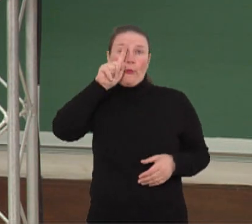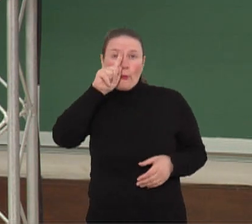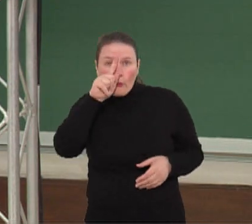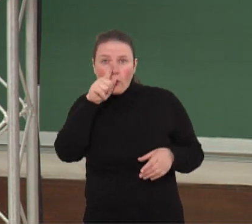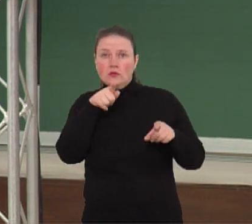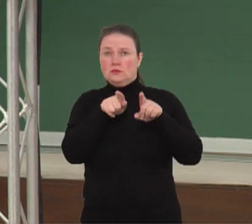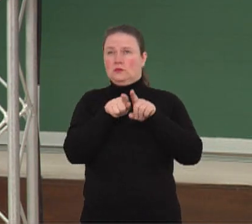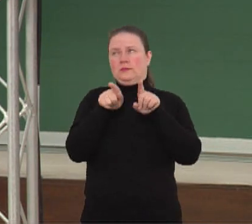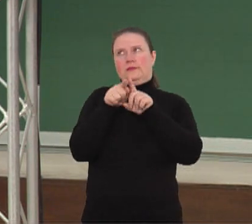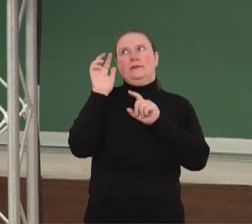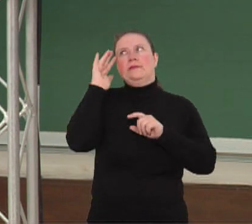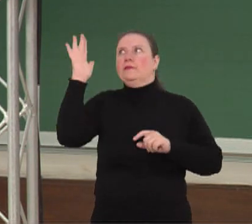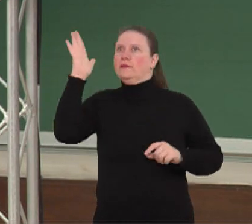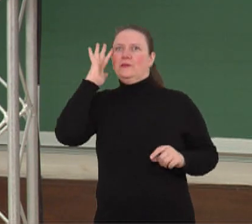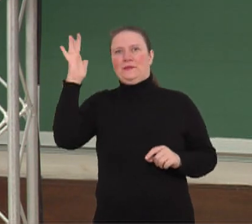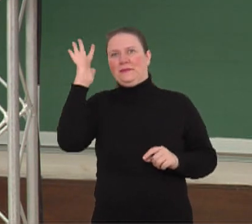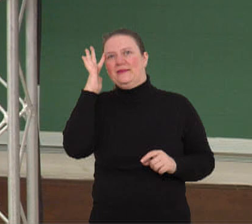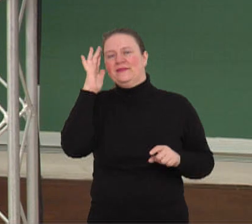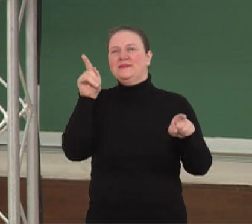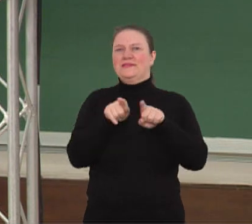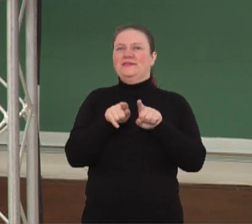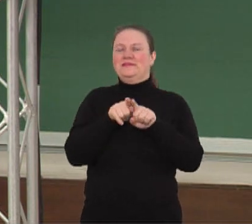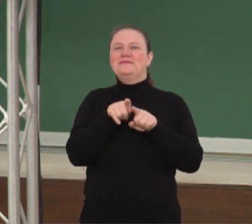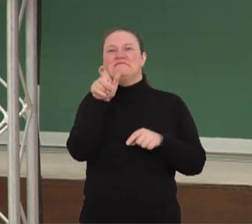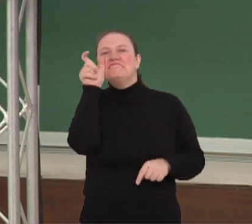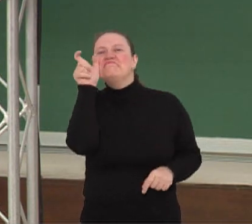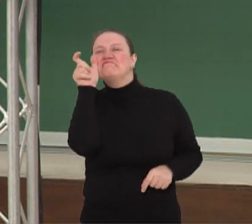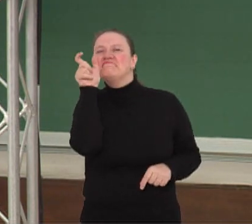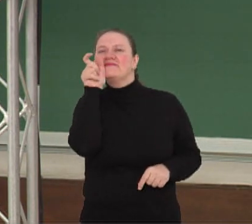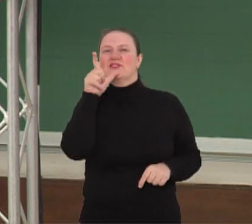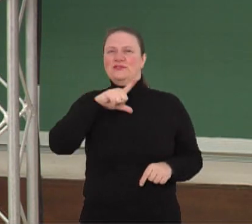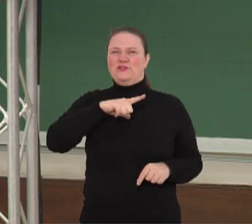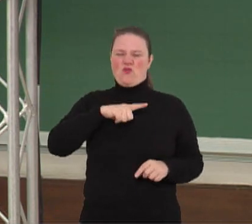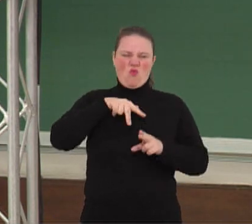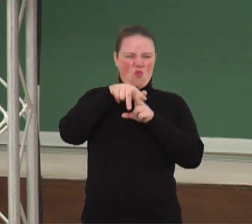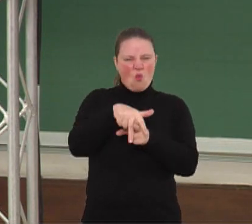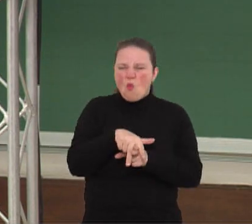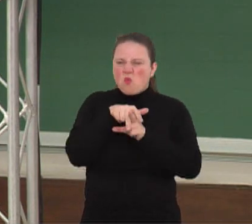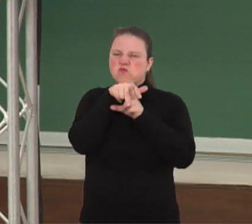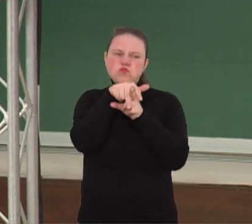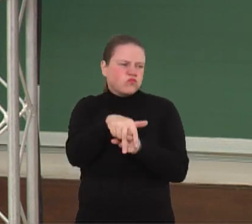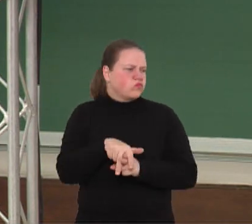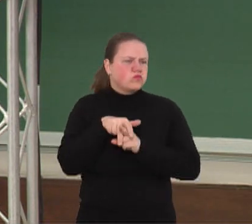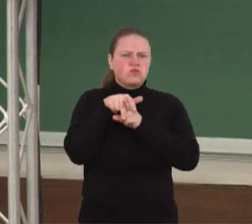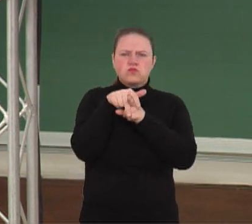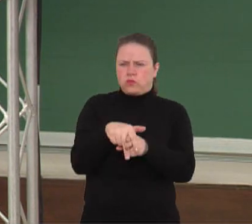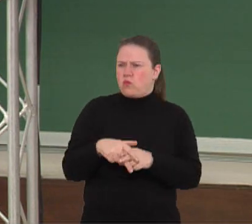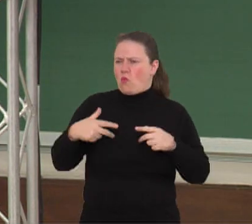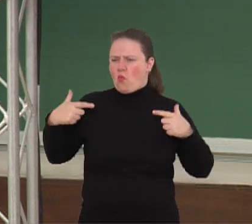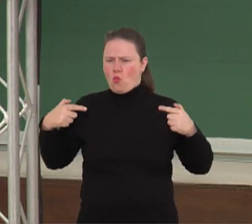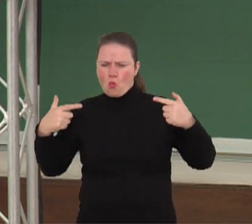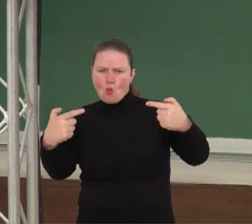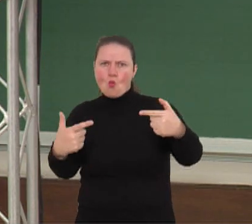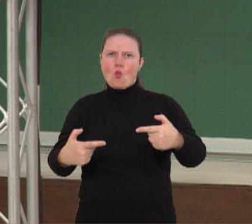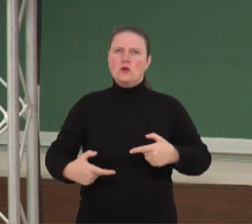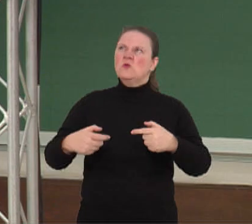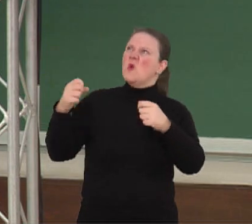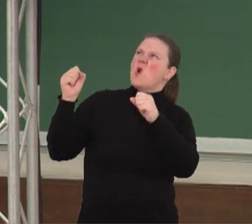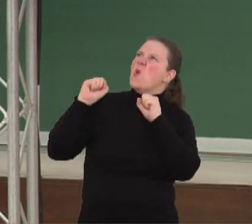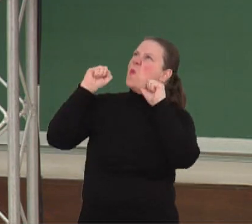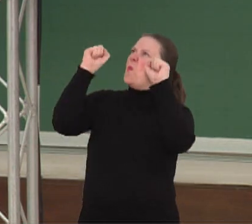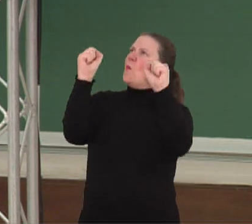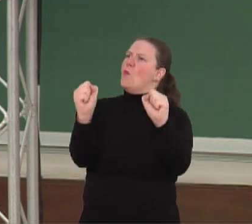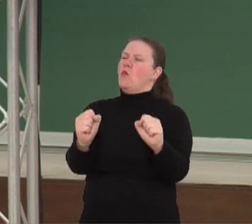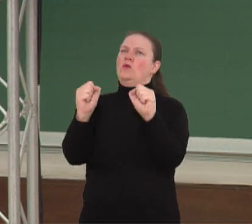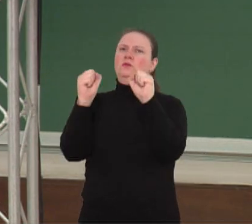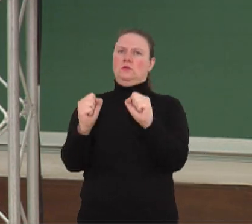mais mitológico, sabe? Mas era muito interessante que os heróis, cavaleiros, quando eles iam brigar, eles invocavam o poder do cosmo.